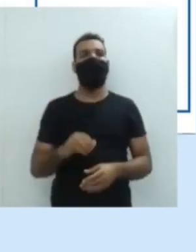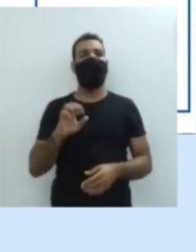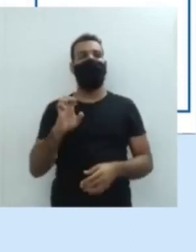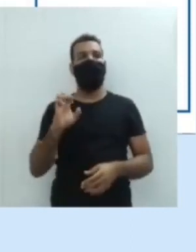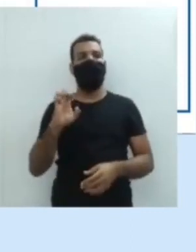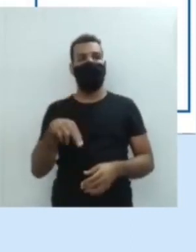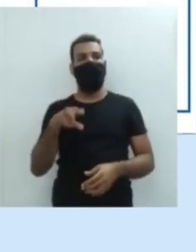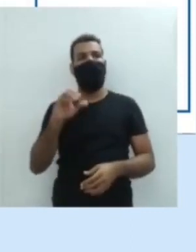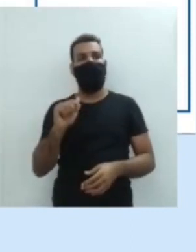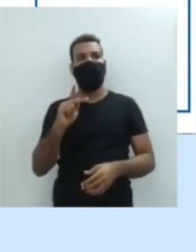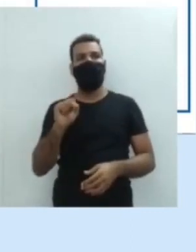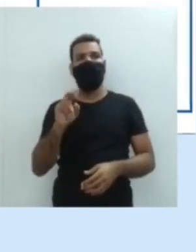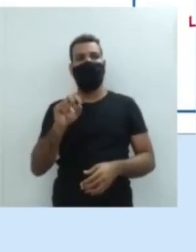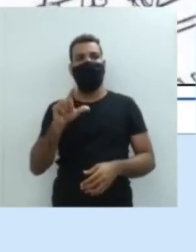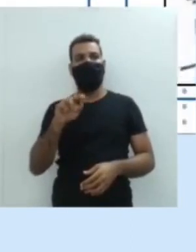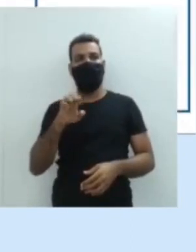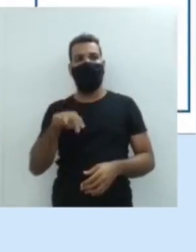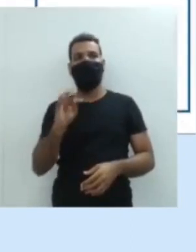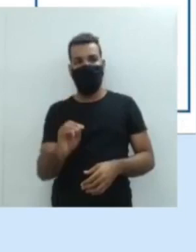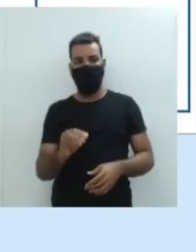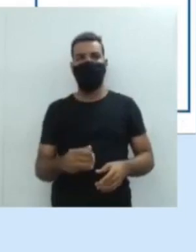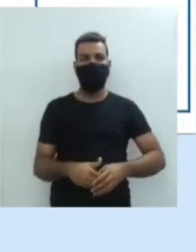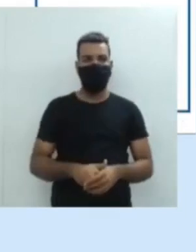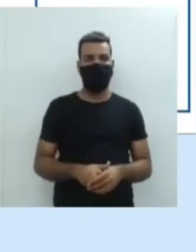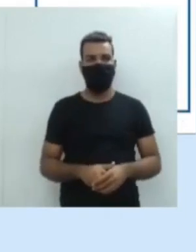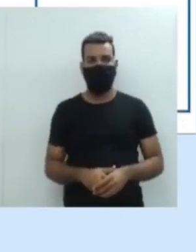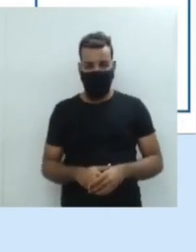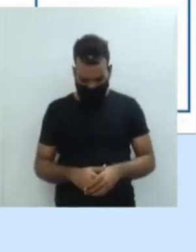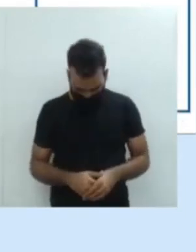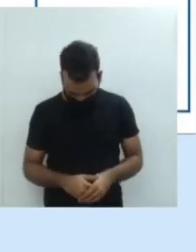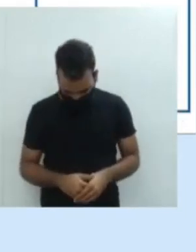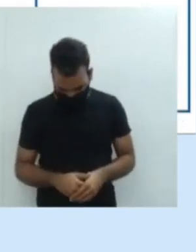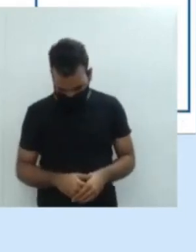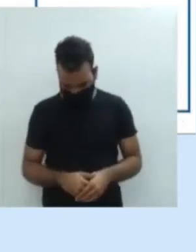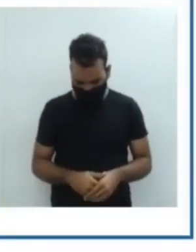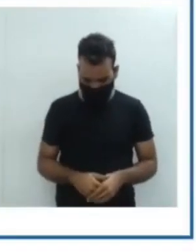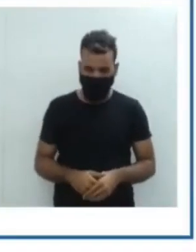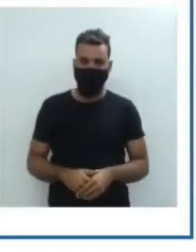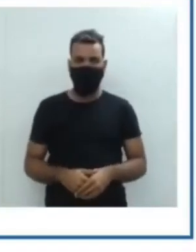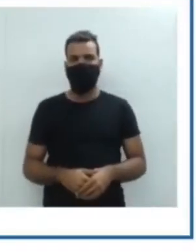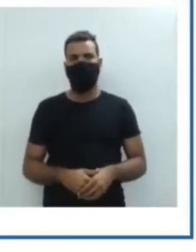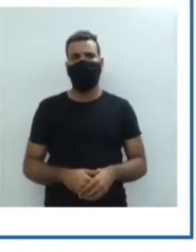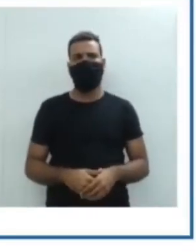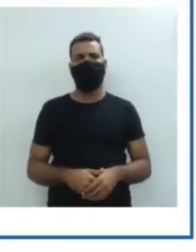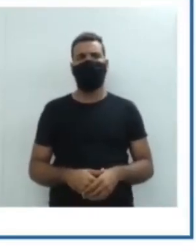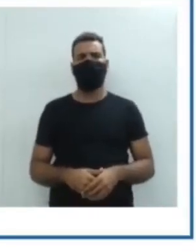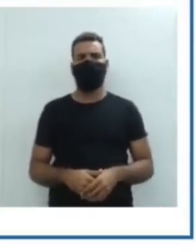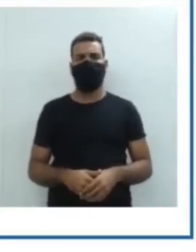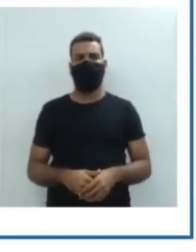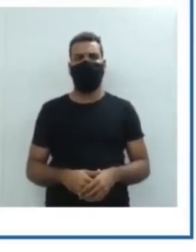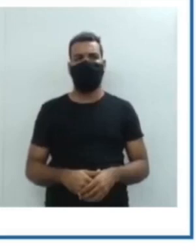é importante estudar que você tenha bastante atenção a utilização desse recurso é um outro importante